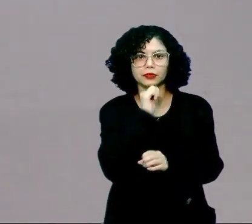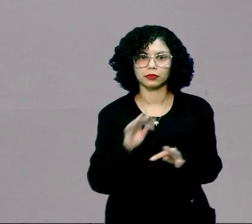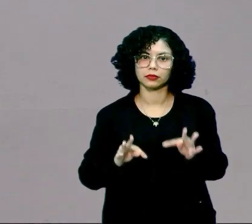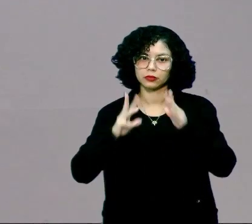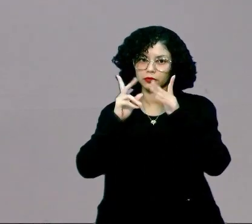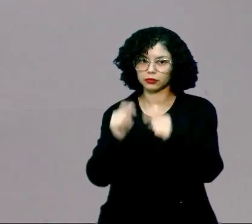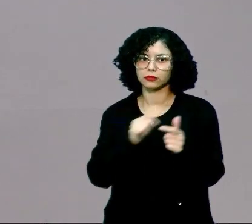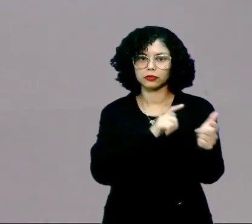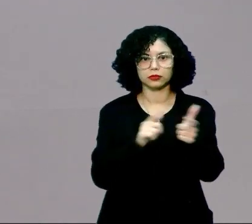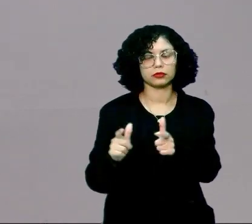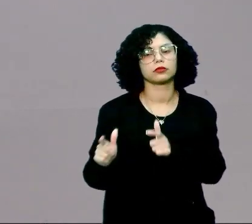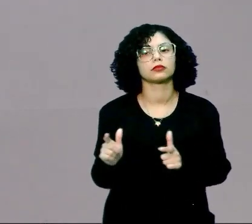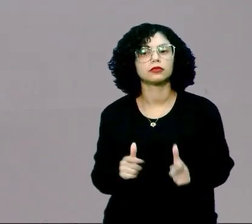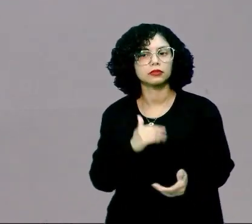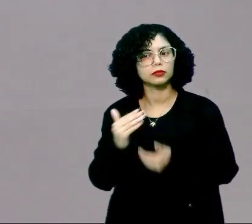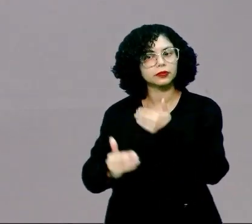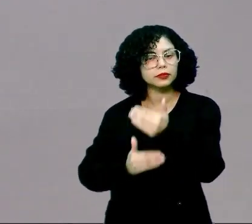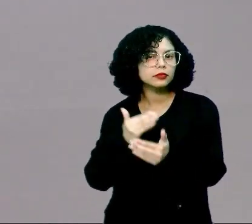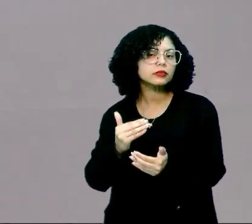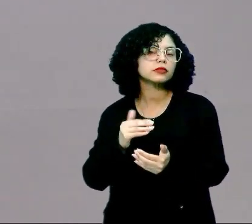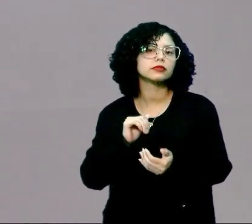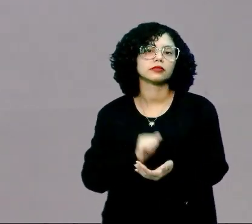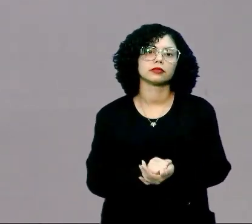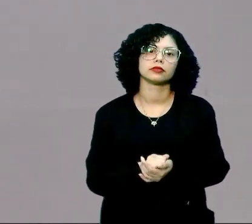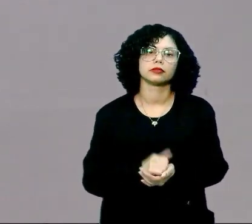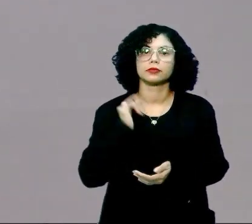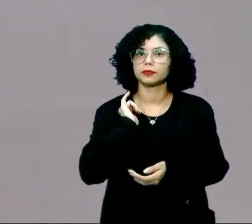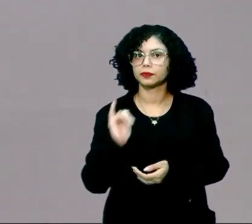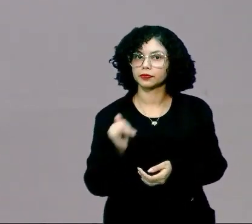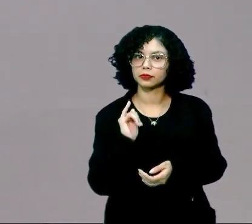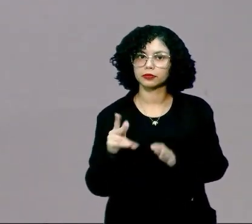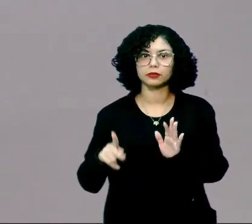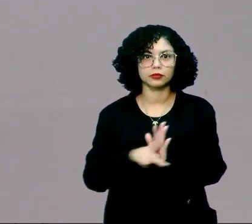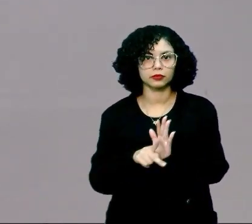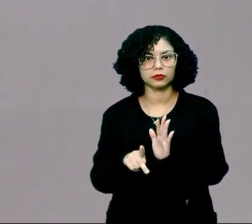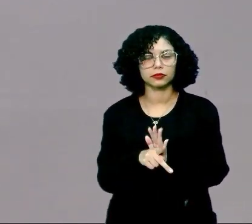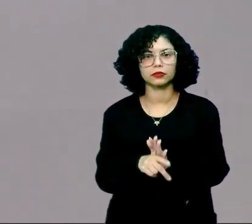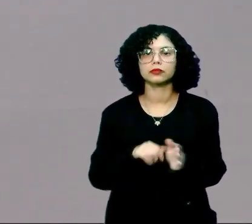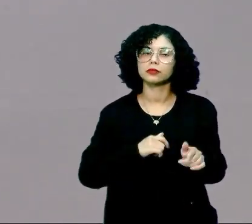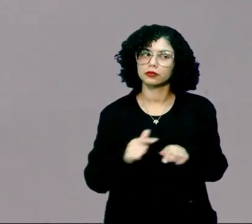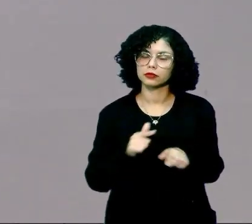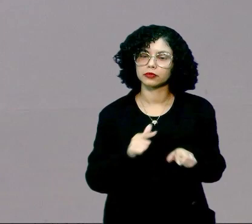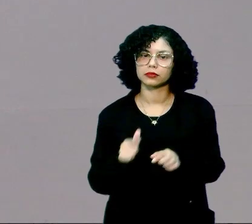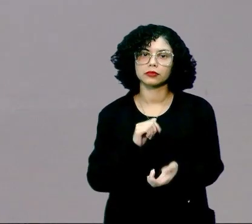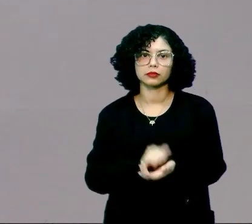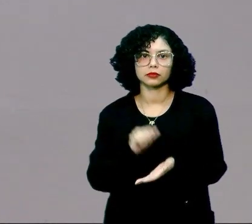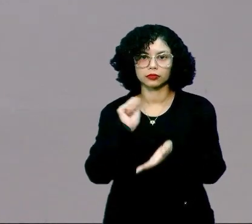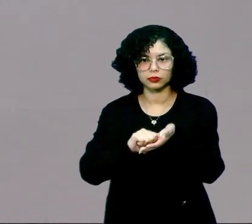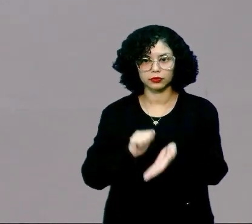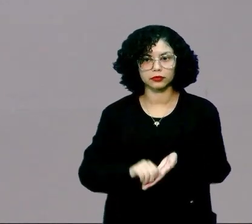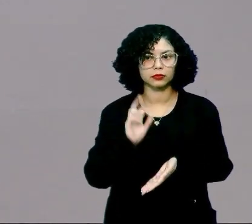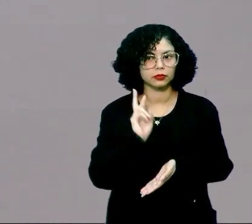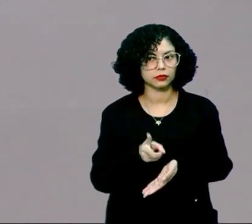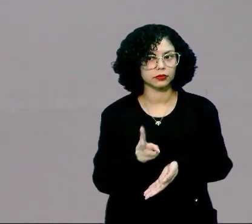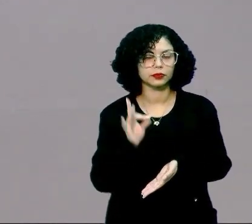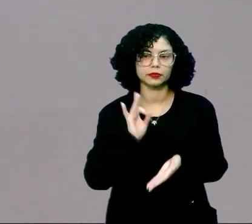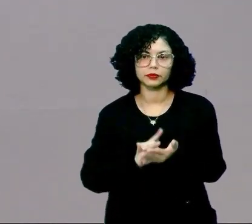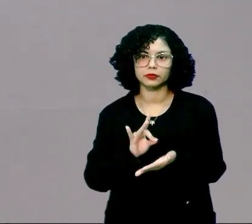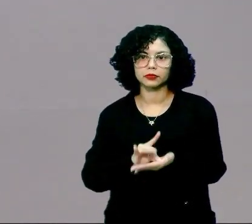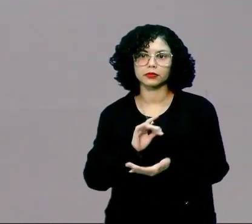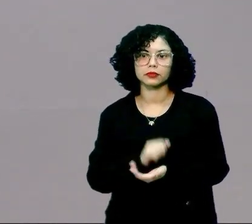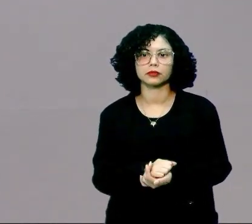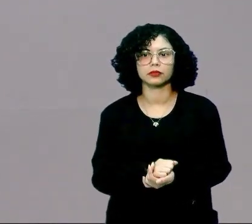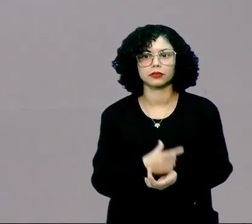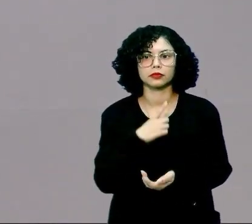todos os espaços que são desenvolvidos ali na narrativa, que inclusive são bem trabalhadas pelos escritores, não é mesmo? Então, a gente